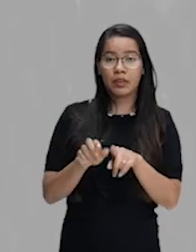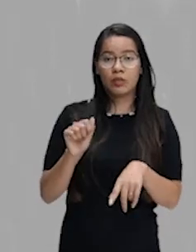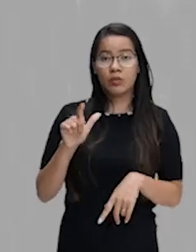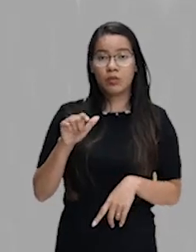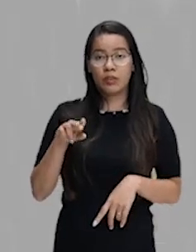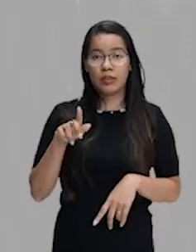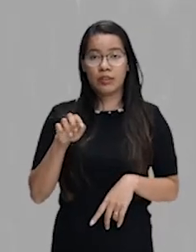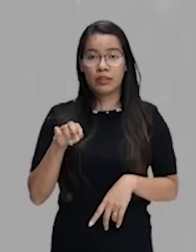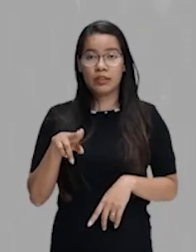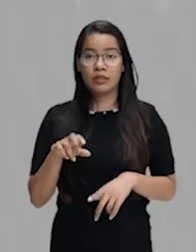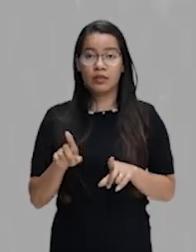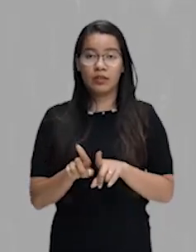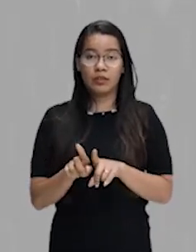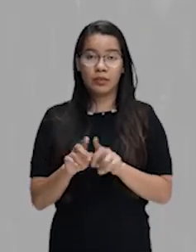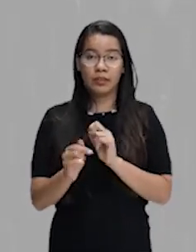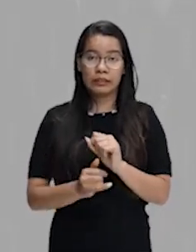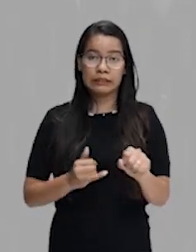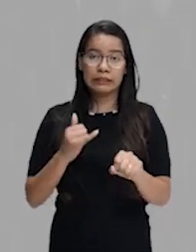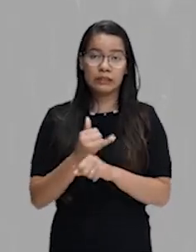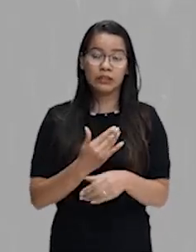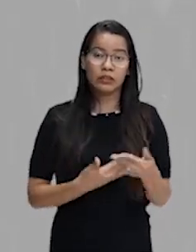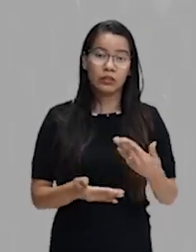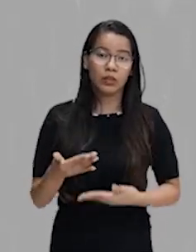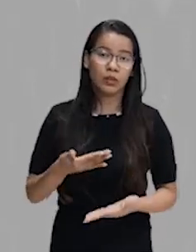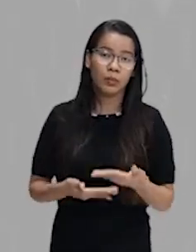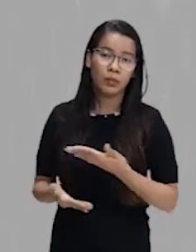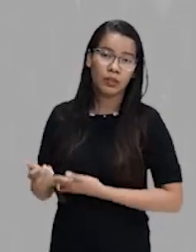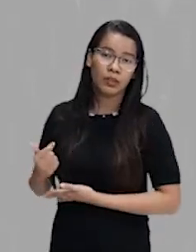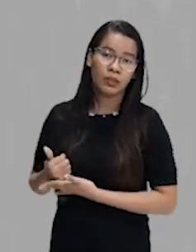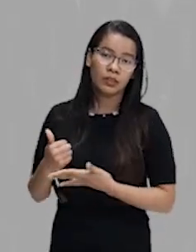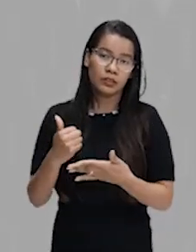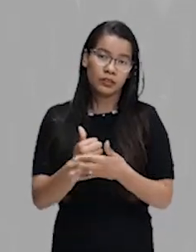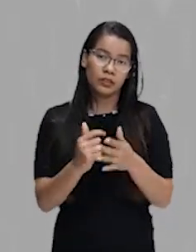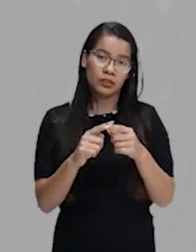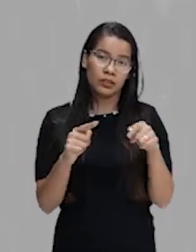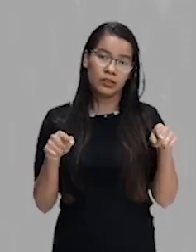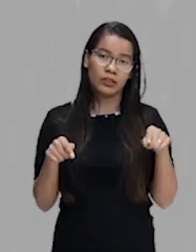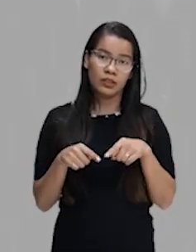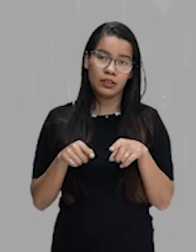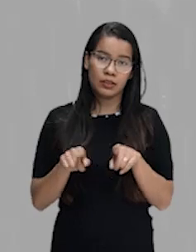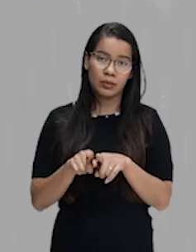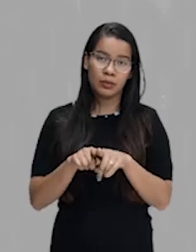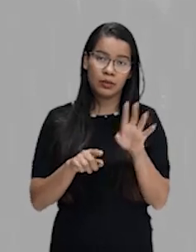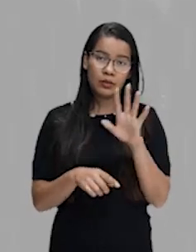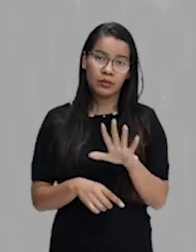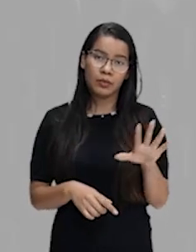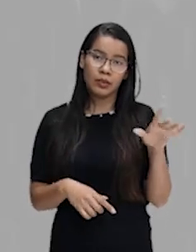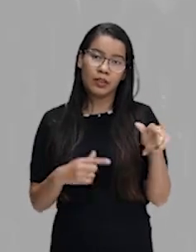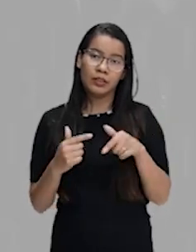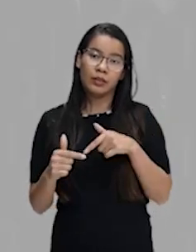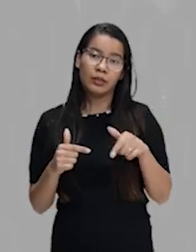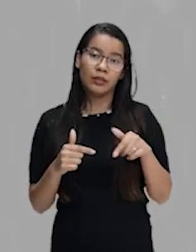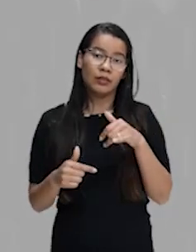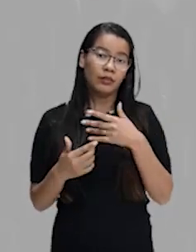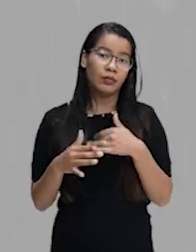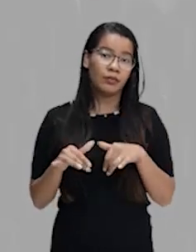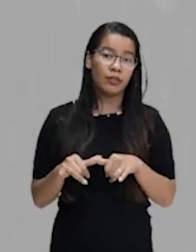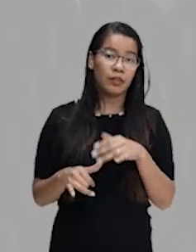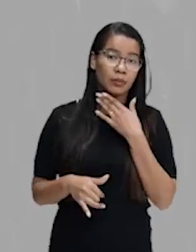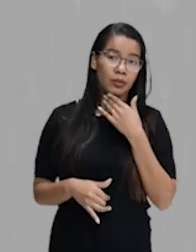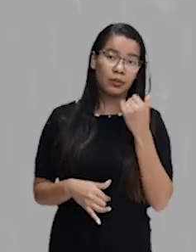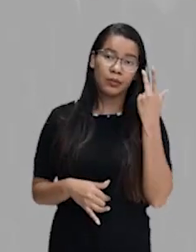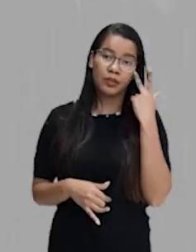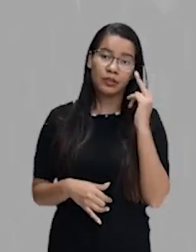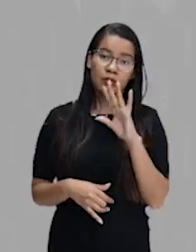e ali compartilham de forma colaborativa essas salas, esses espaços de trabalho. E aí fica melhor para todo mundo, né? Porque você